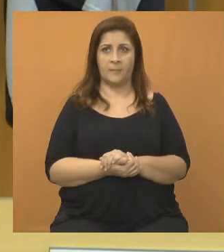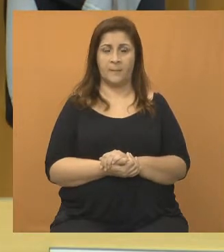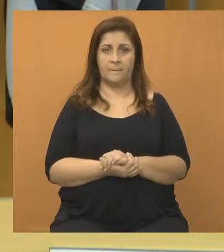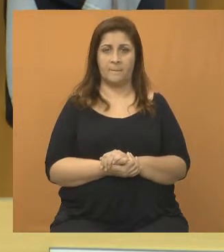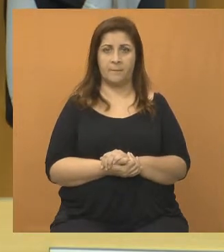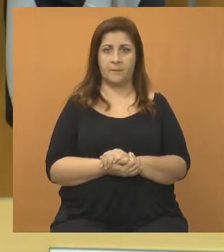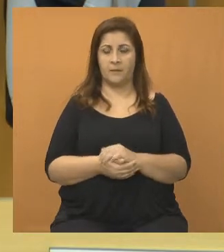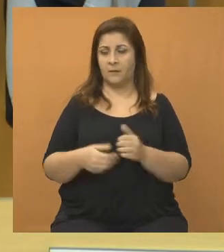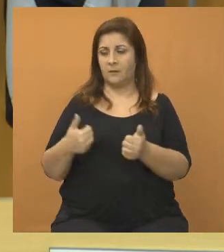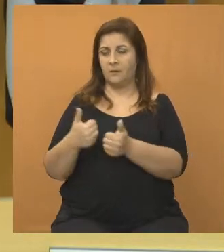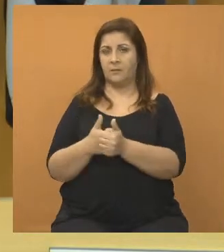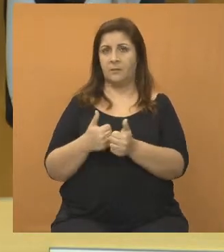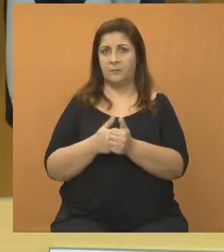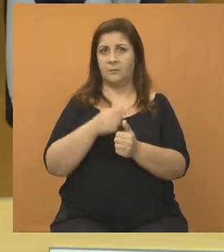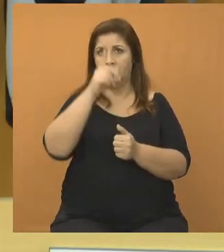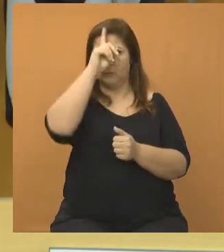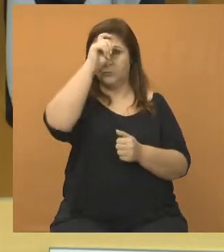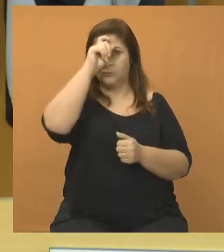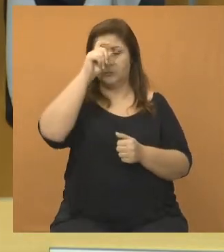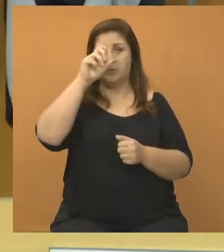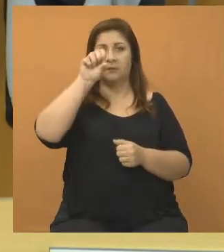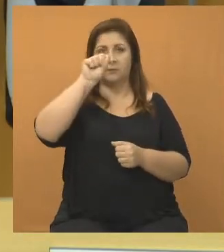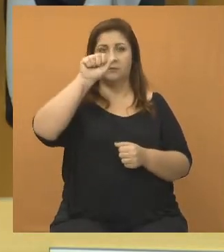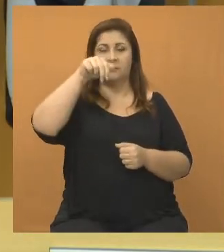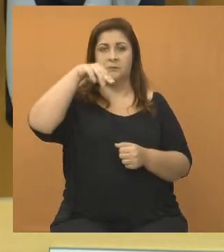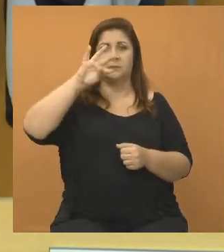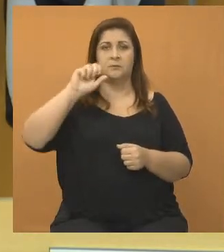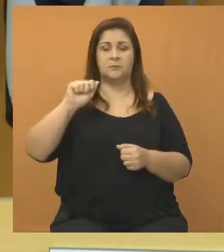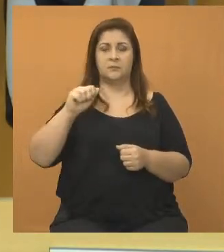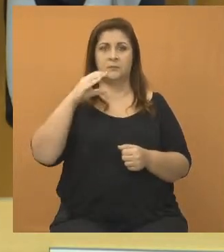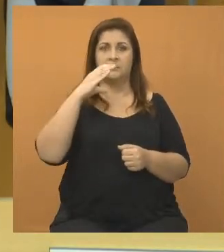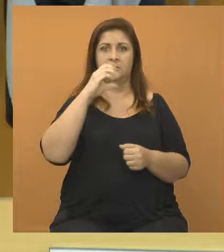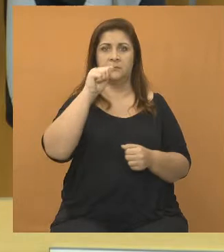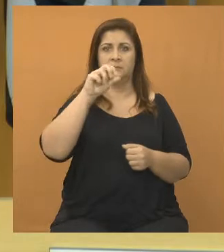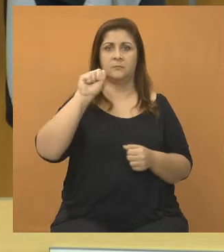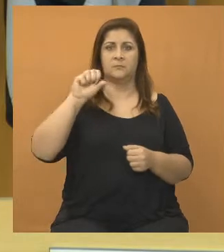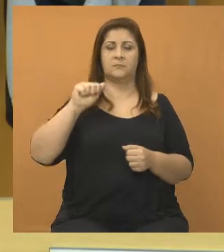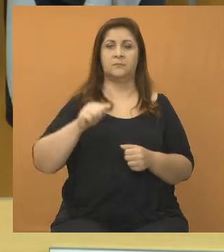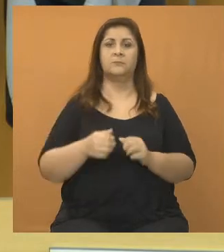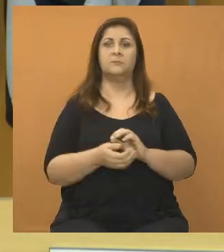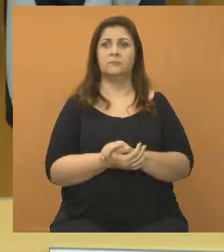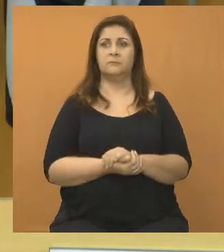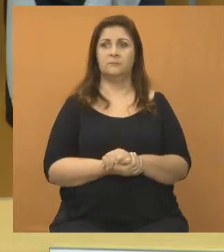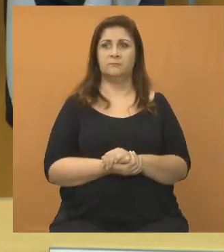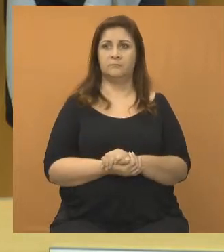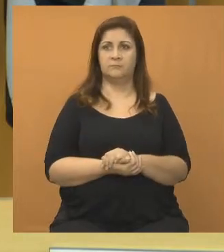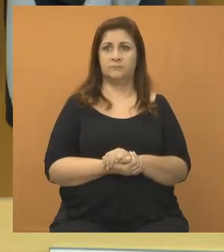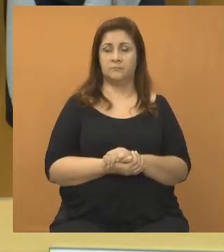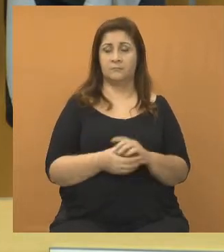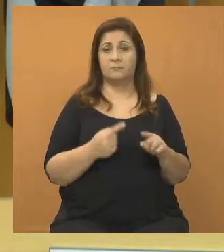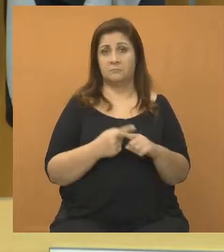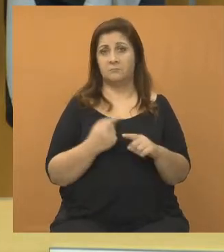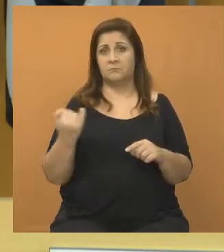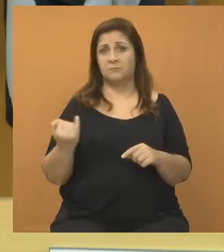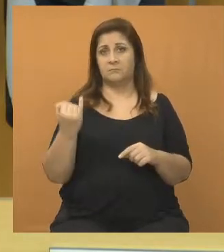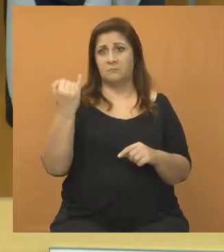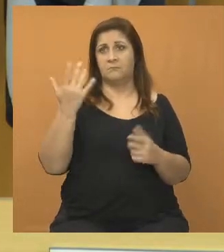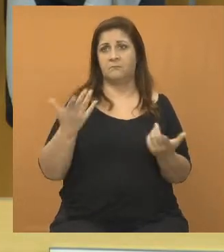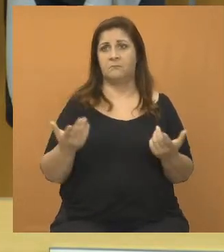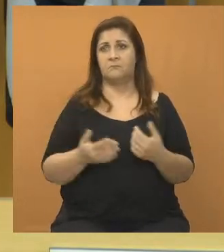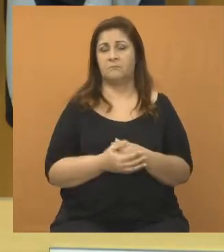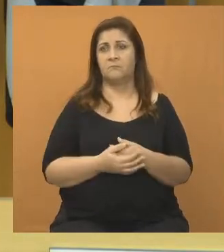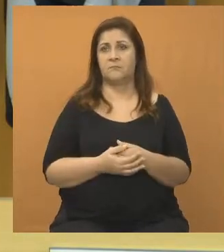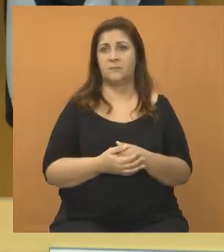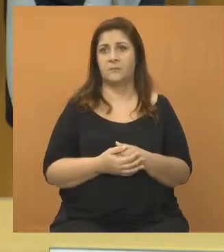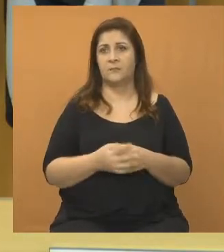com a Santa Casa, então você consegue fazer um complexo e que as duas unidades se comuniquem, né, que é extremamente importante, não tem como você deixar